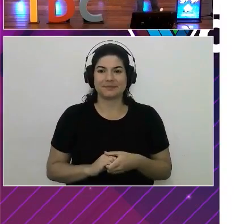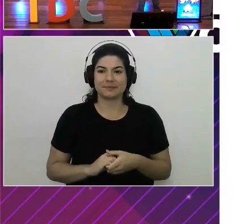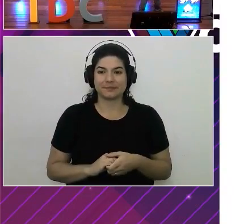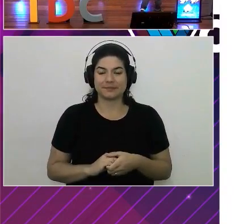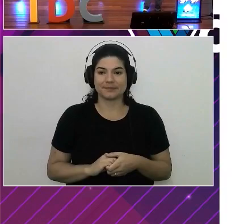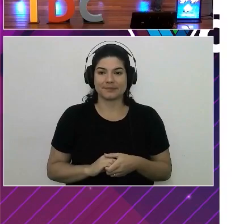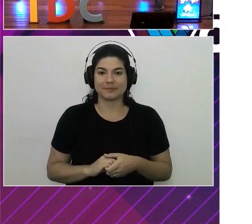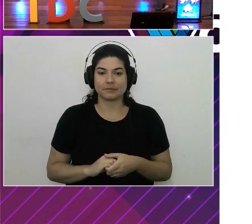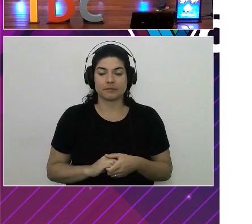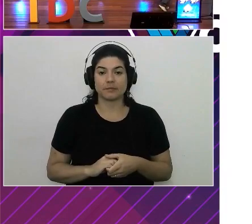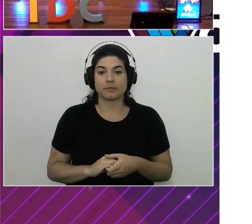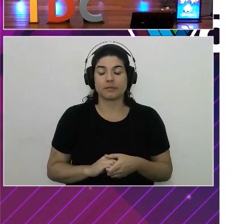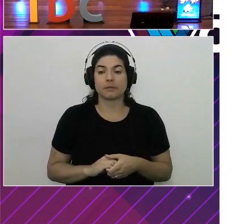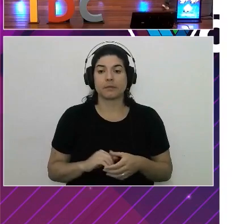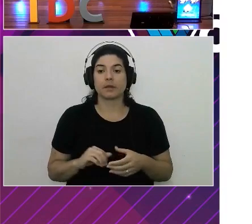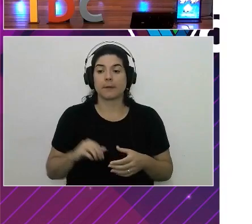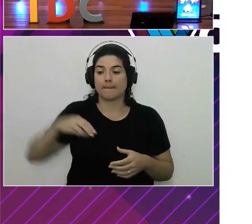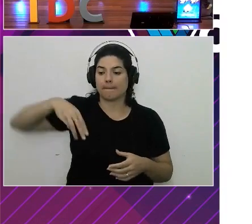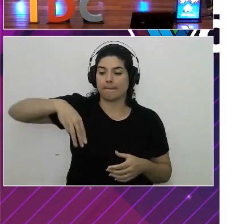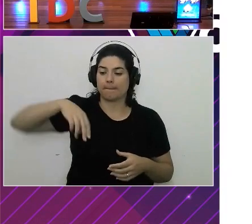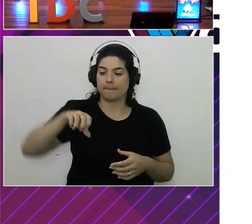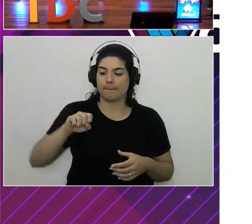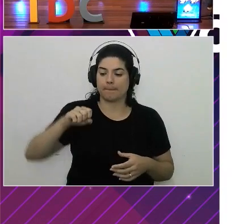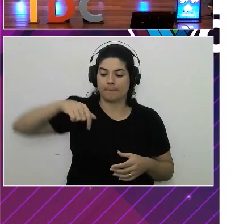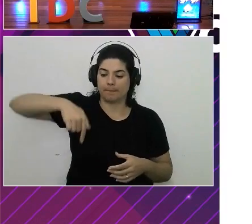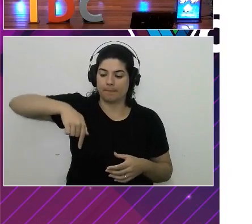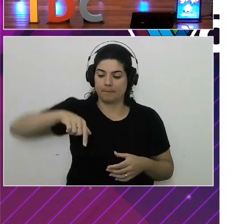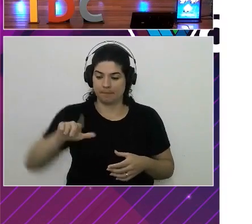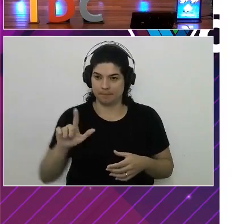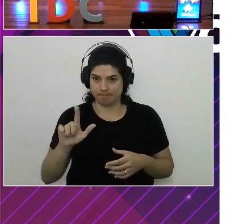O MySQL é.